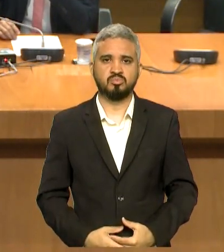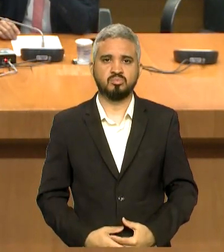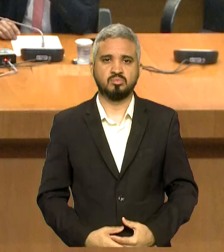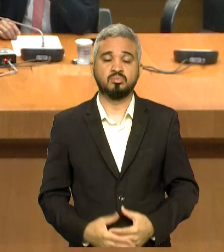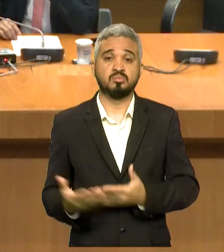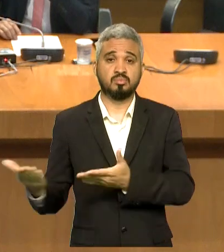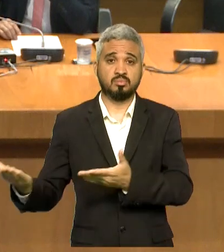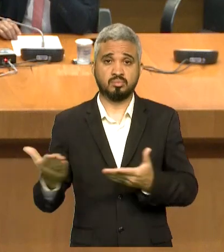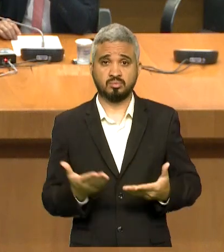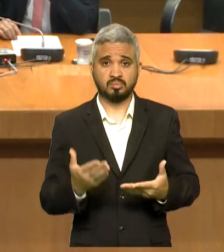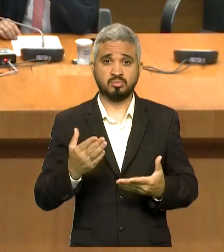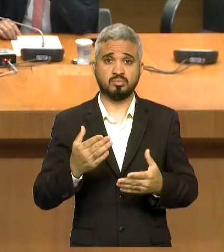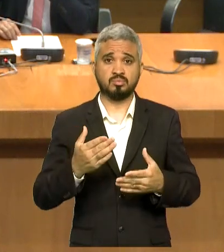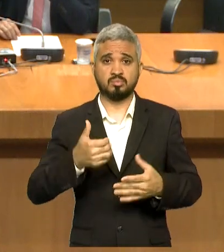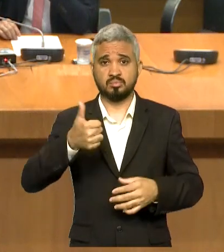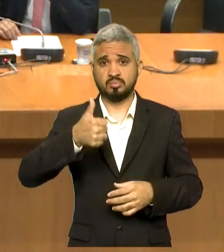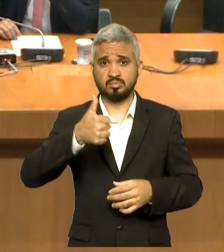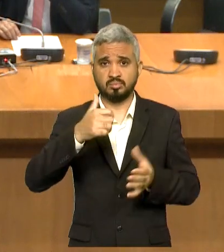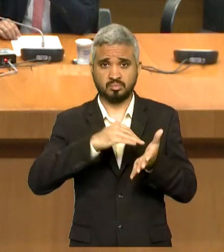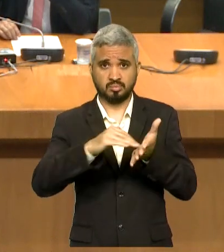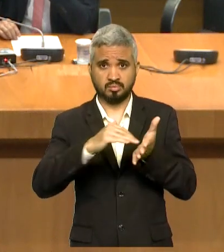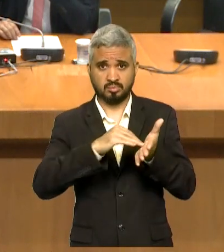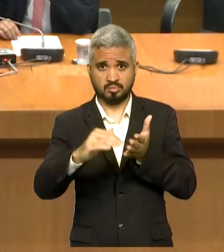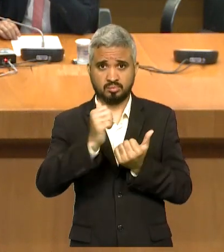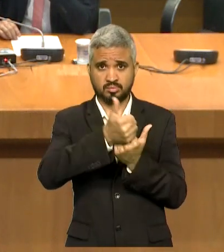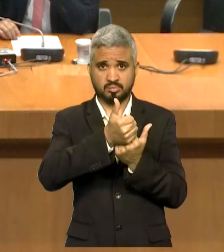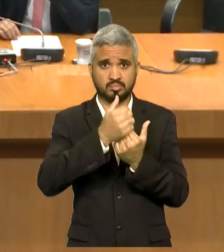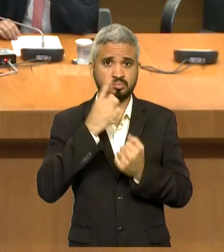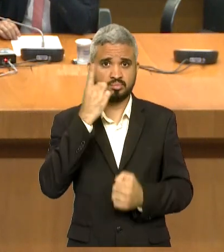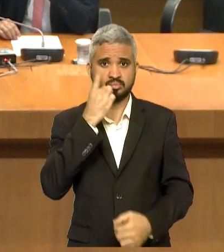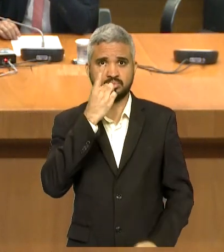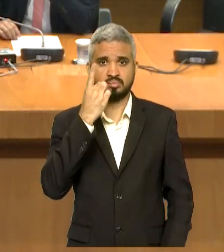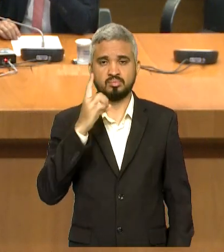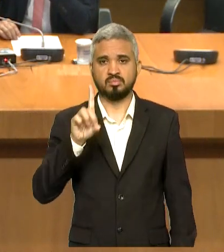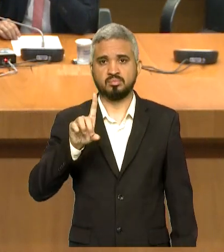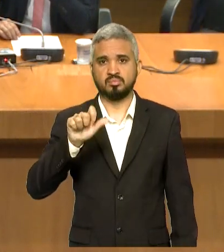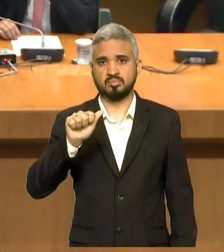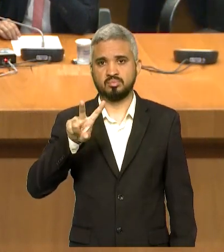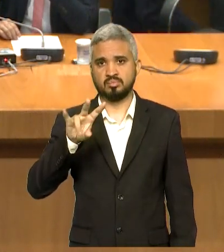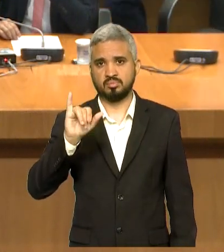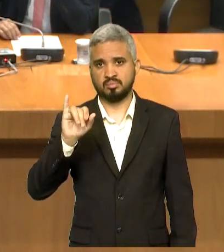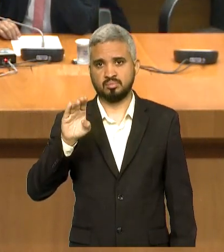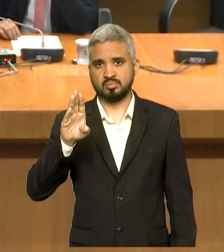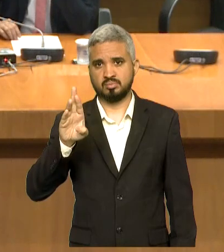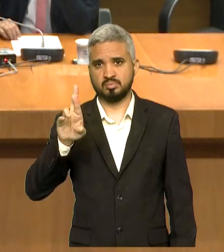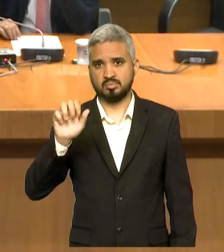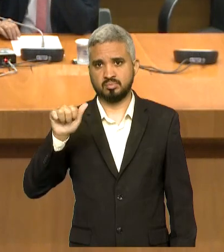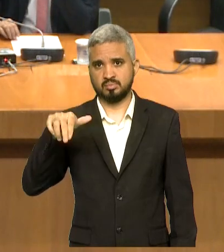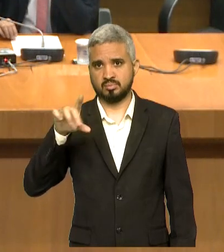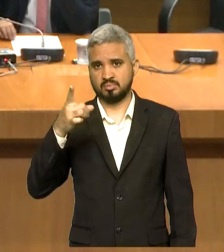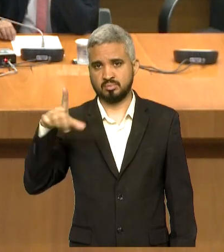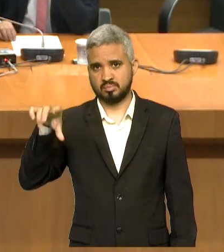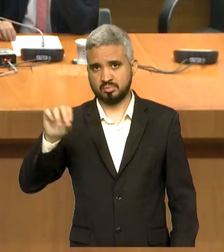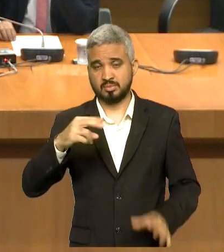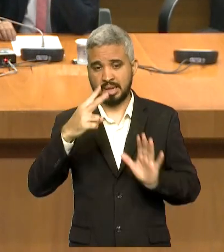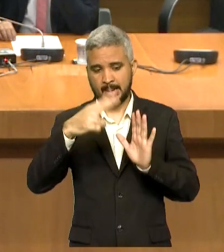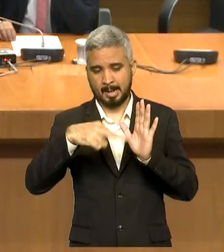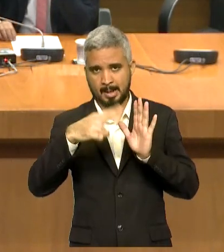Concedo a palavra ao seu primeiro secretário em exercício, deputado Davi Brandão, para fazer a leitura do expediente.